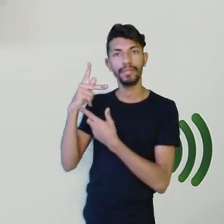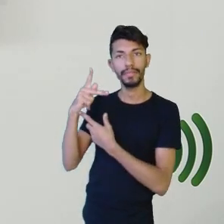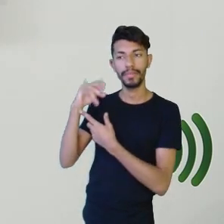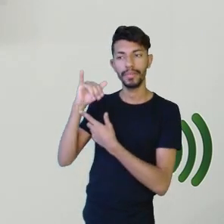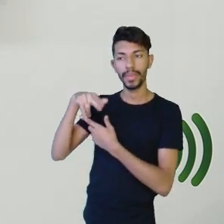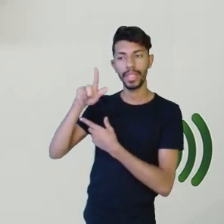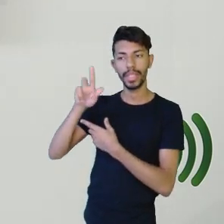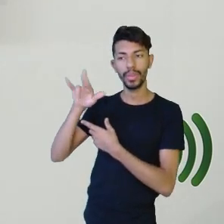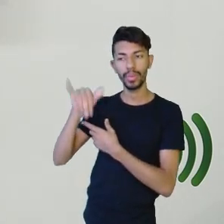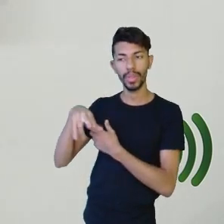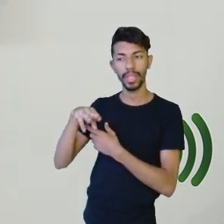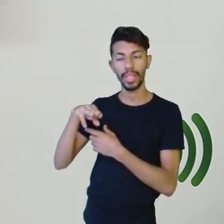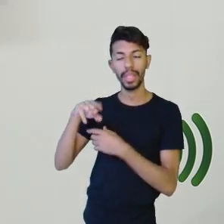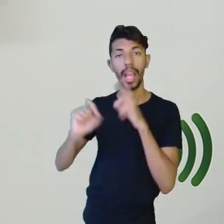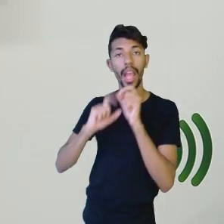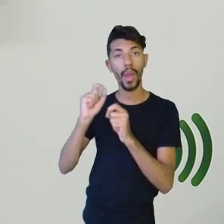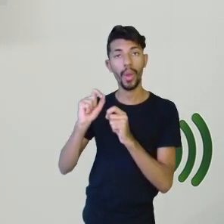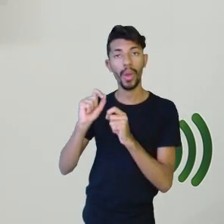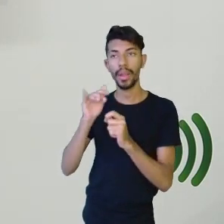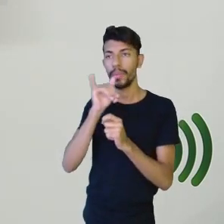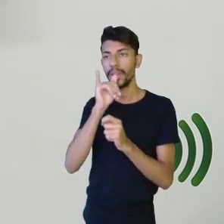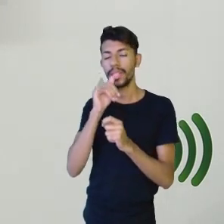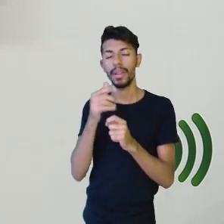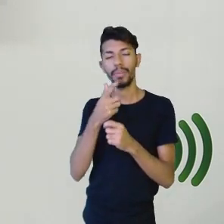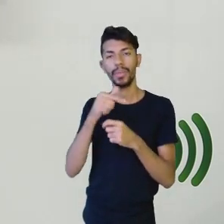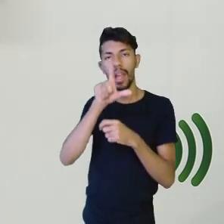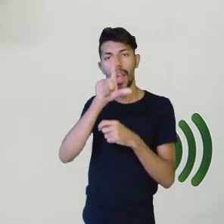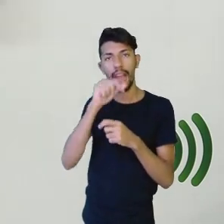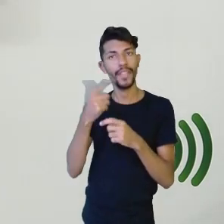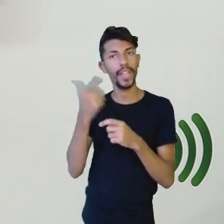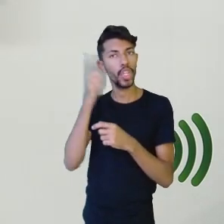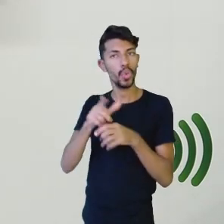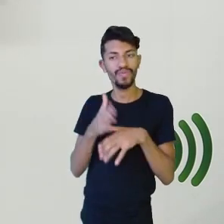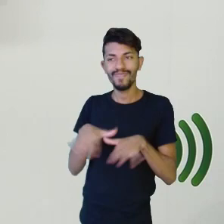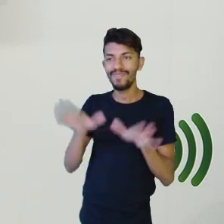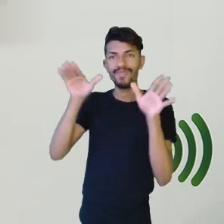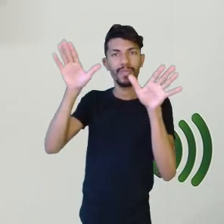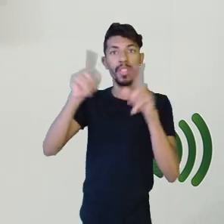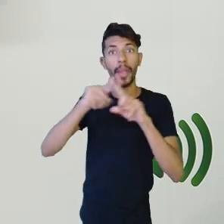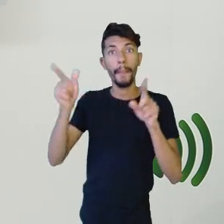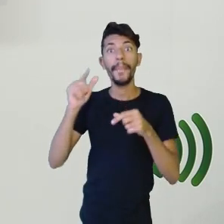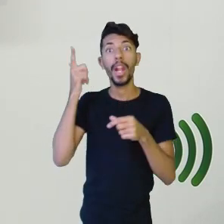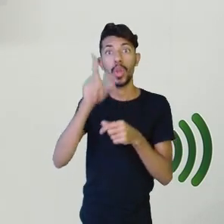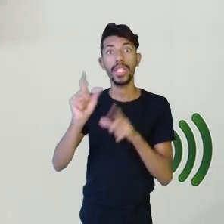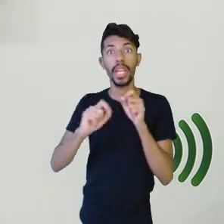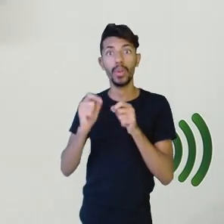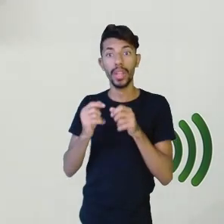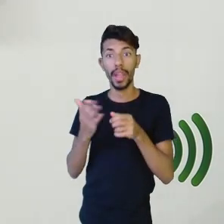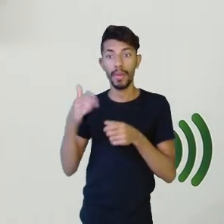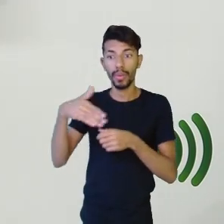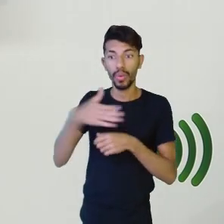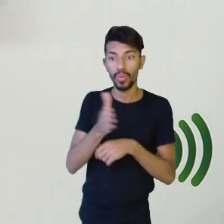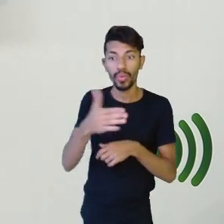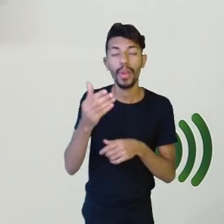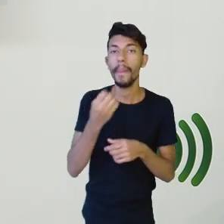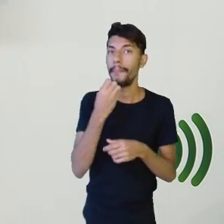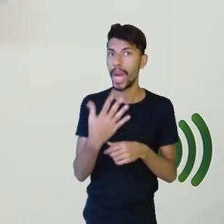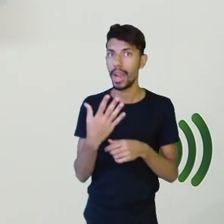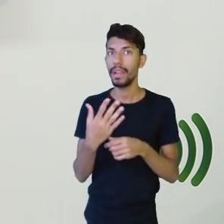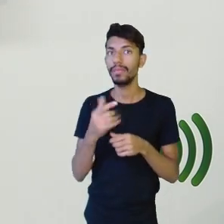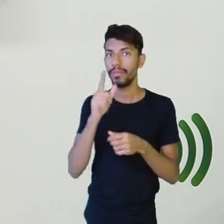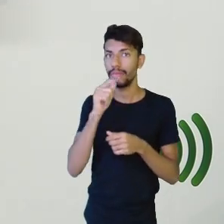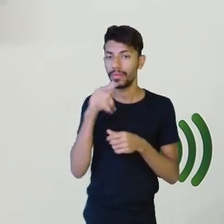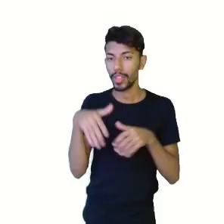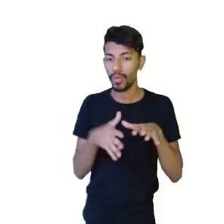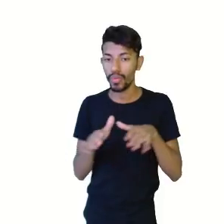bem. As suas asas funcionam como remos. Pode reparar, né? Aquele movimentozinho que ele faz, então aquelas